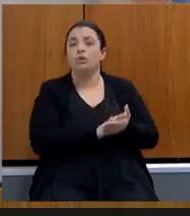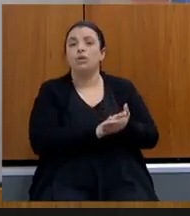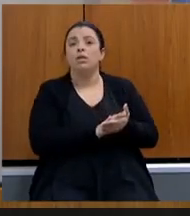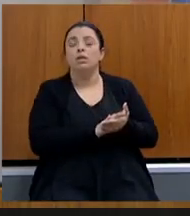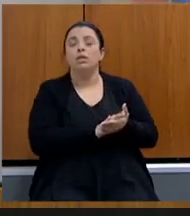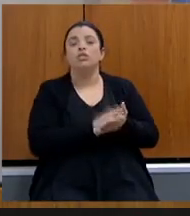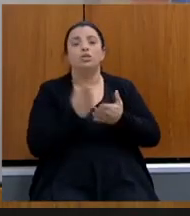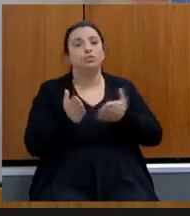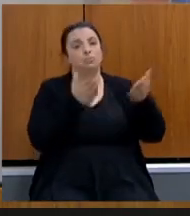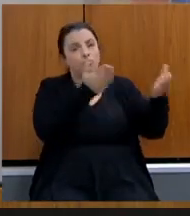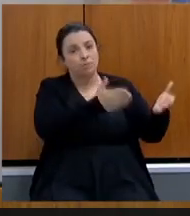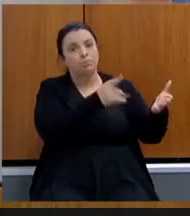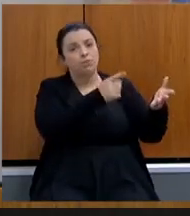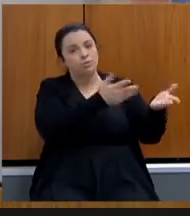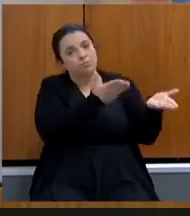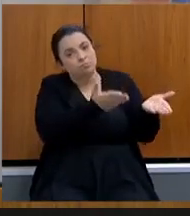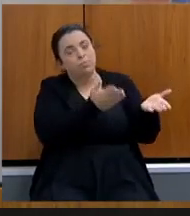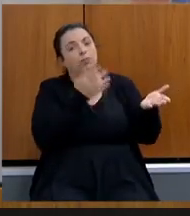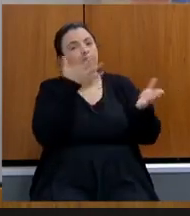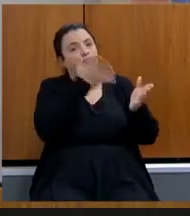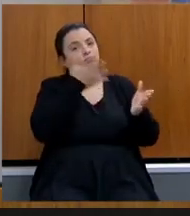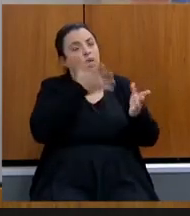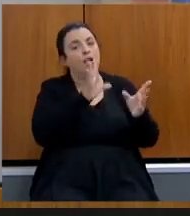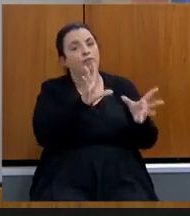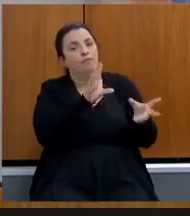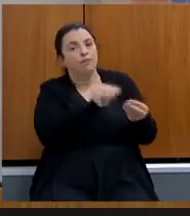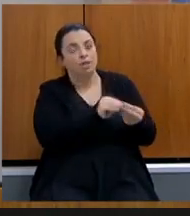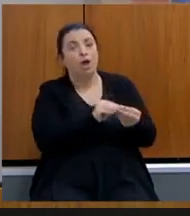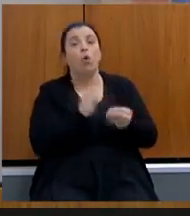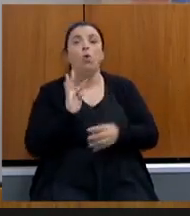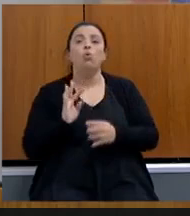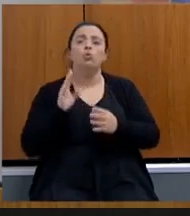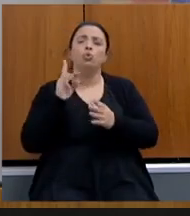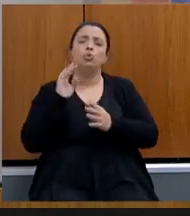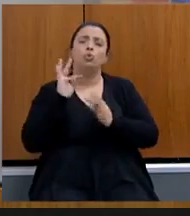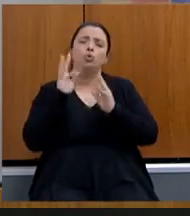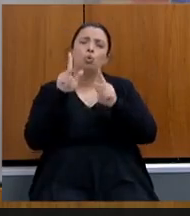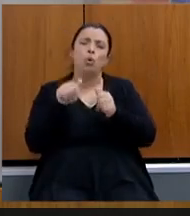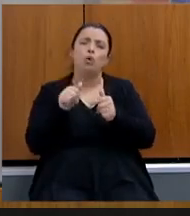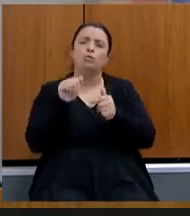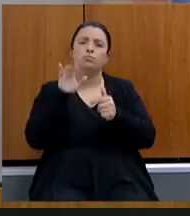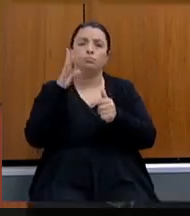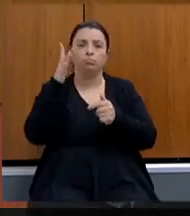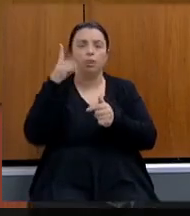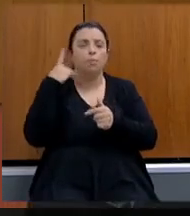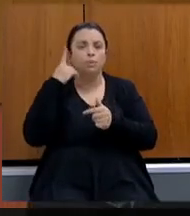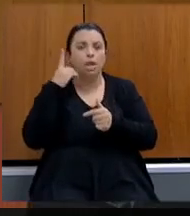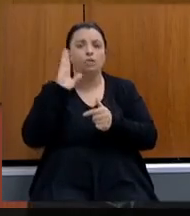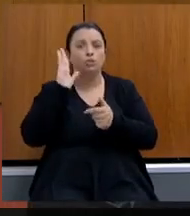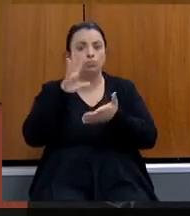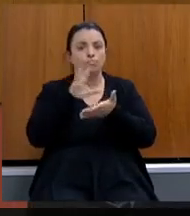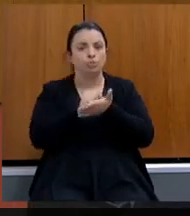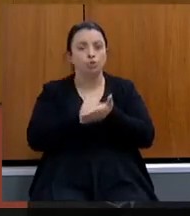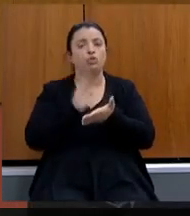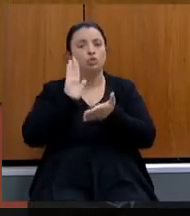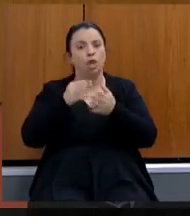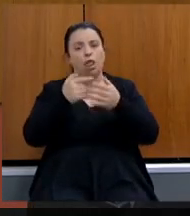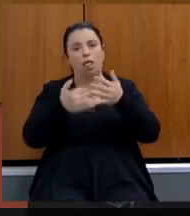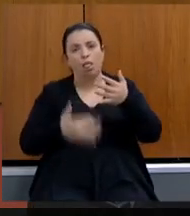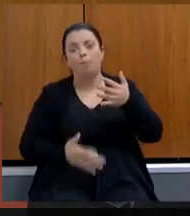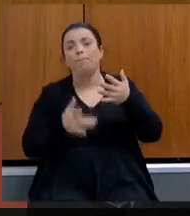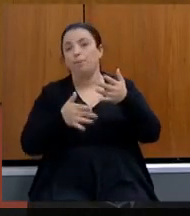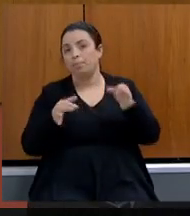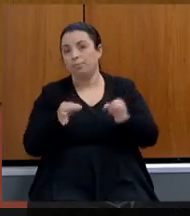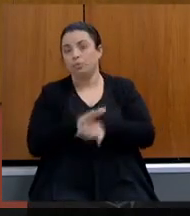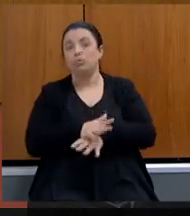passo a palavra para as suas considerações finais nós já ouvimos todos os deputados inscritos e na sequência agora nós